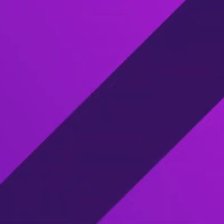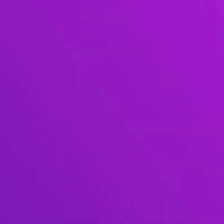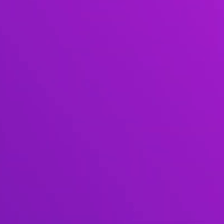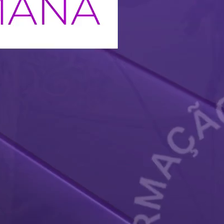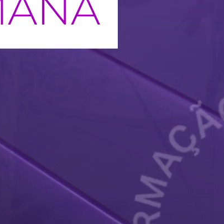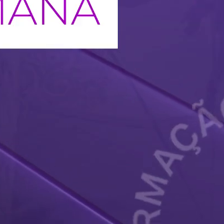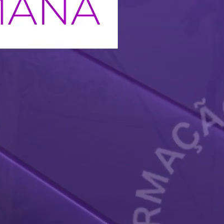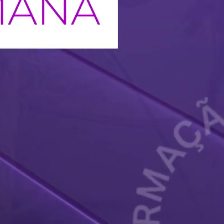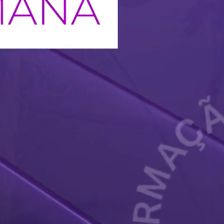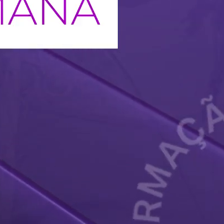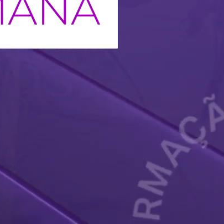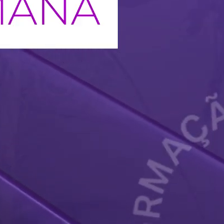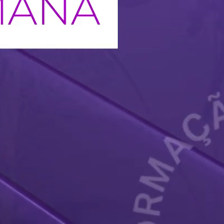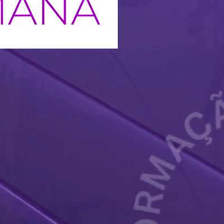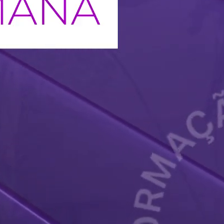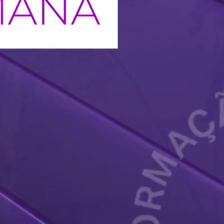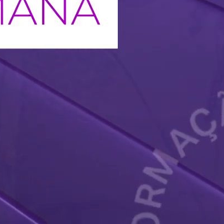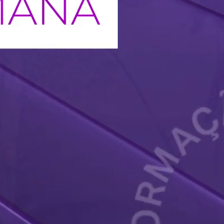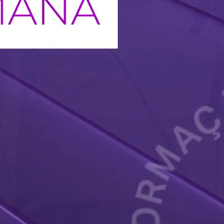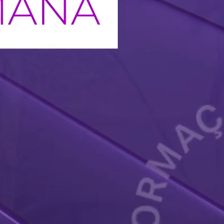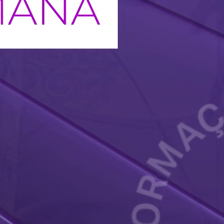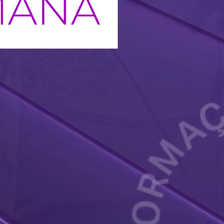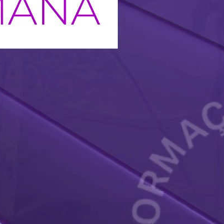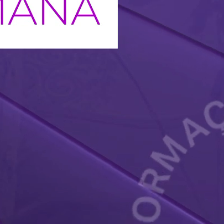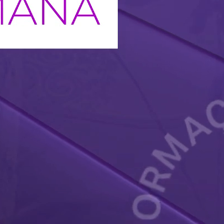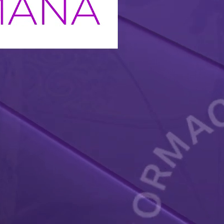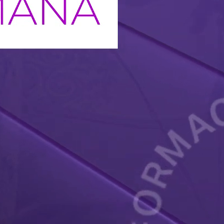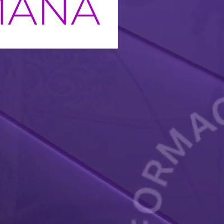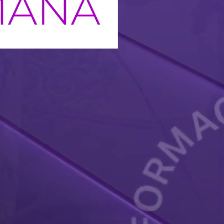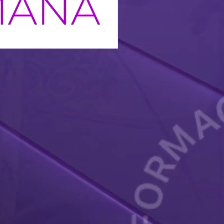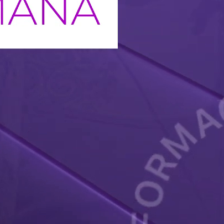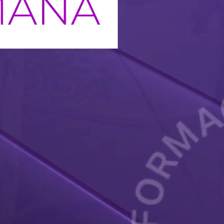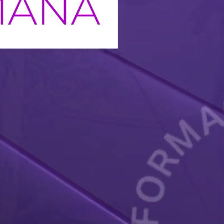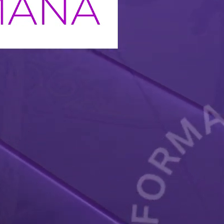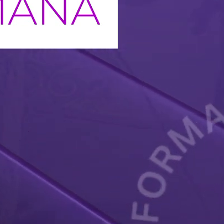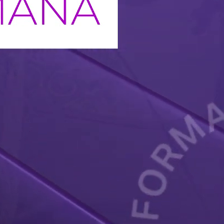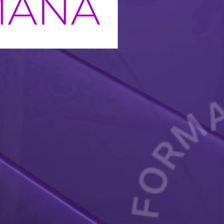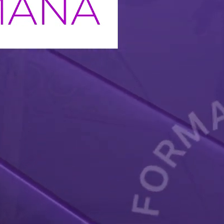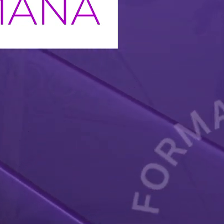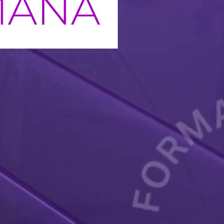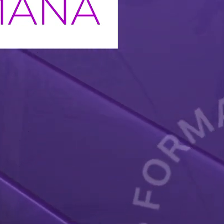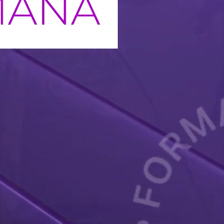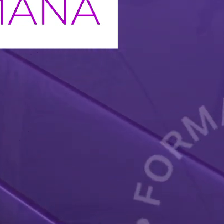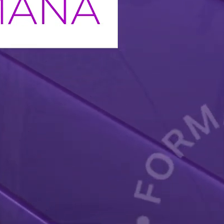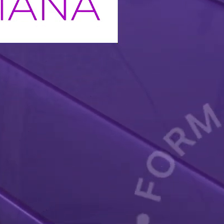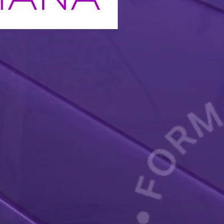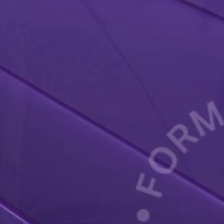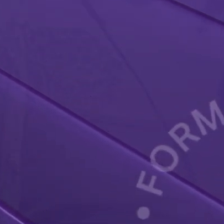Fique com o TV Elas por Elas Formação, que semana que vem tem mais.